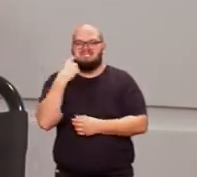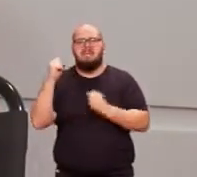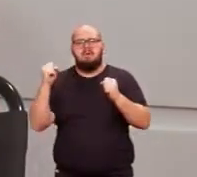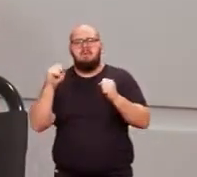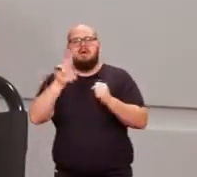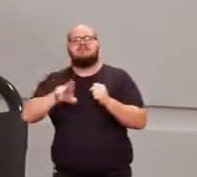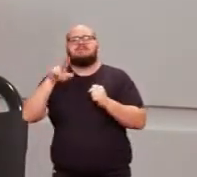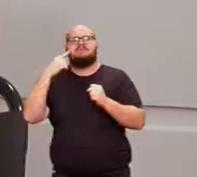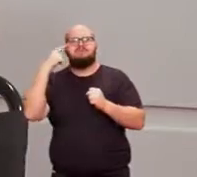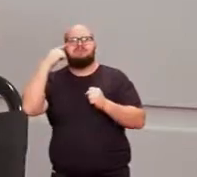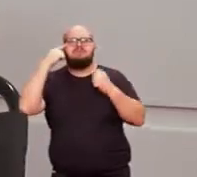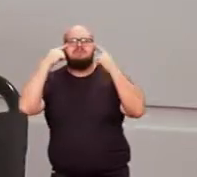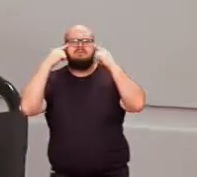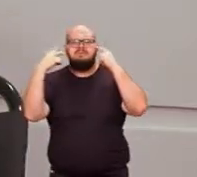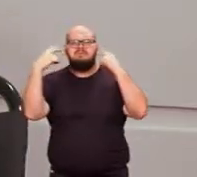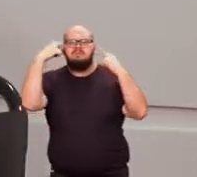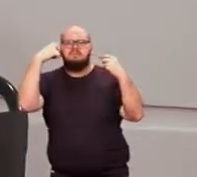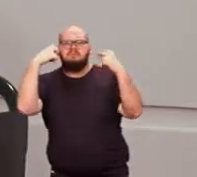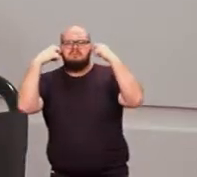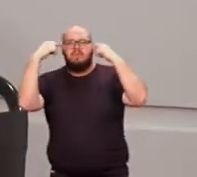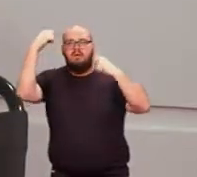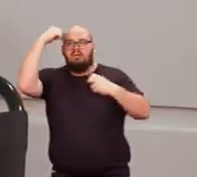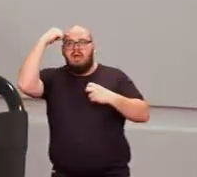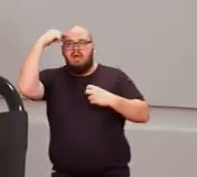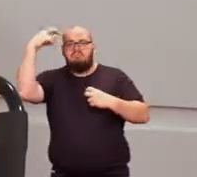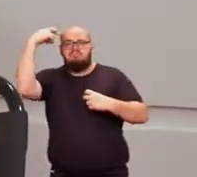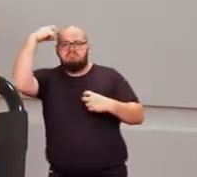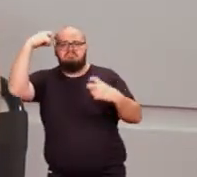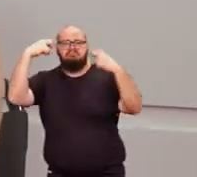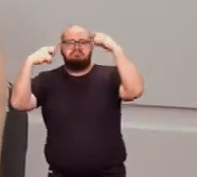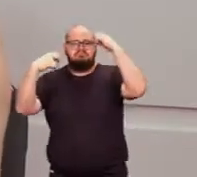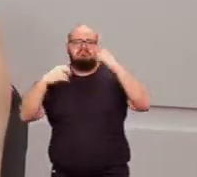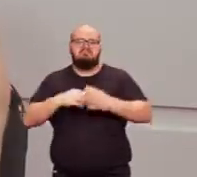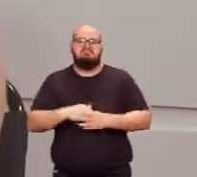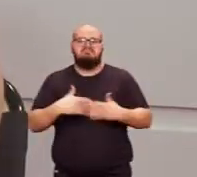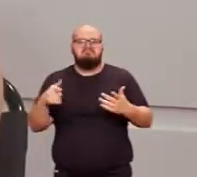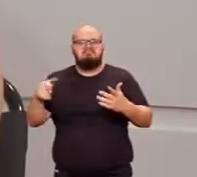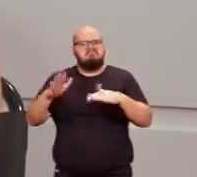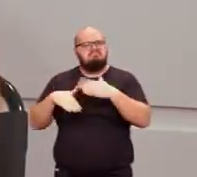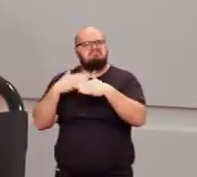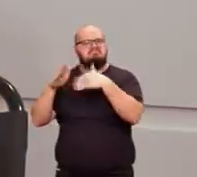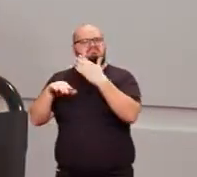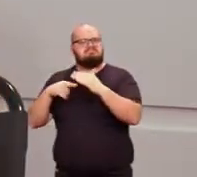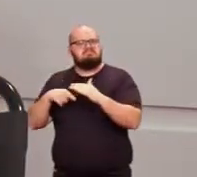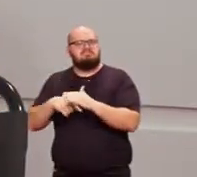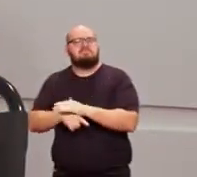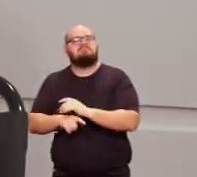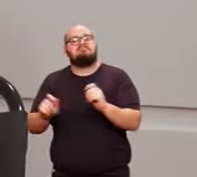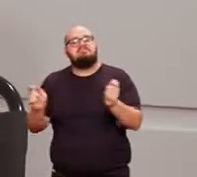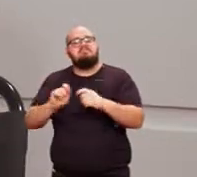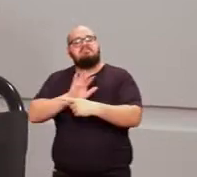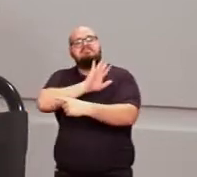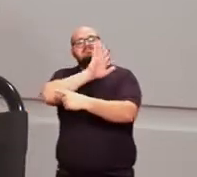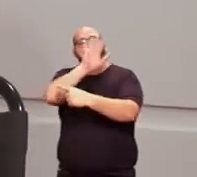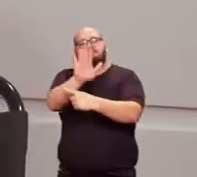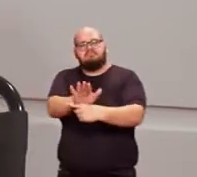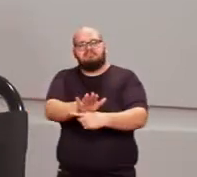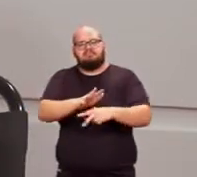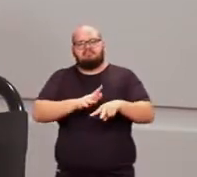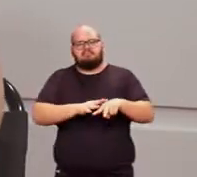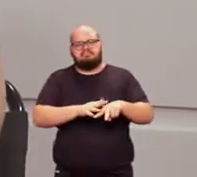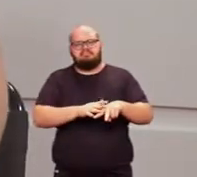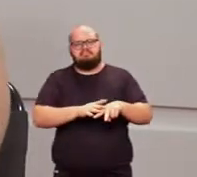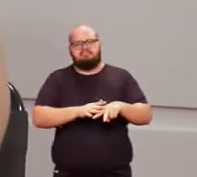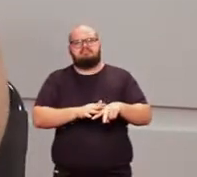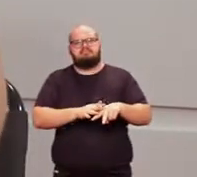área próxima aos olhos, na região de testa, de glabela. Então, com esse avanço, a gente consegue também proporcionar ao paciente,